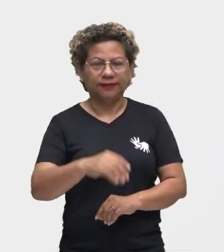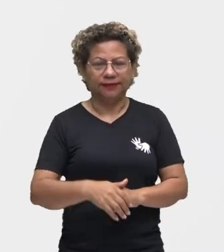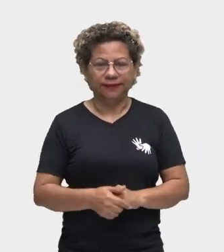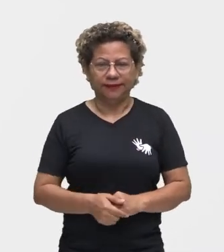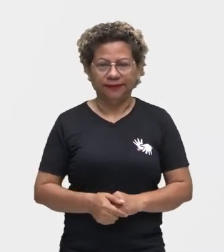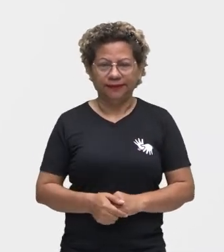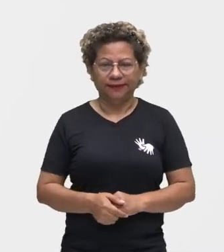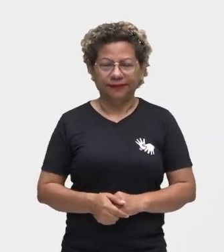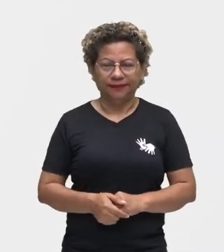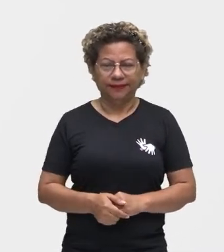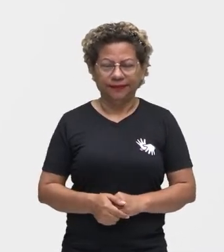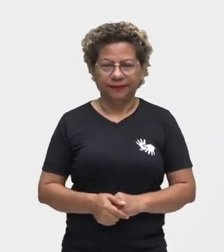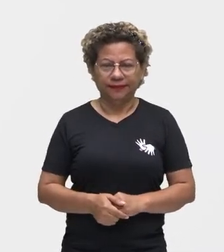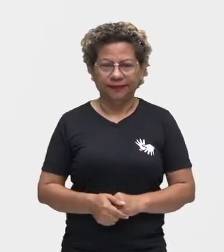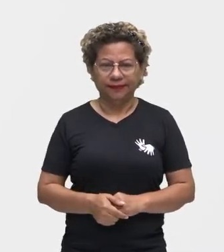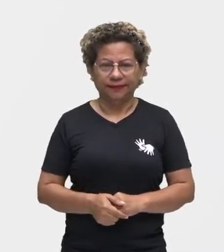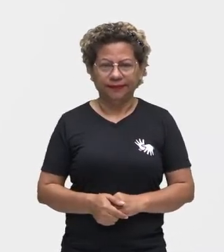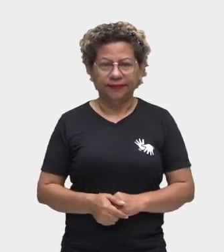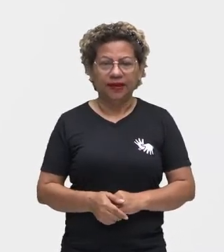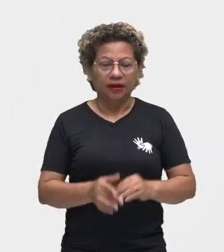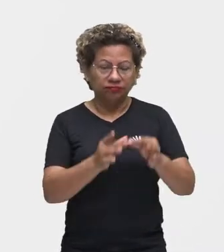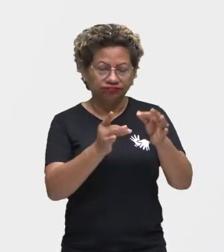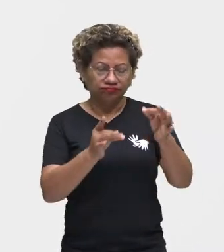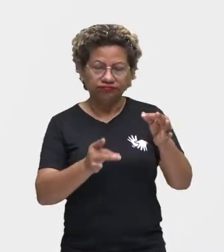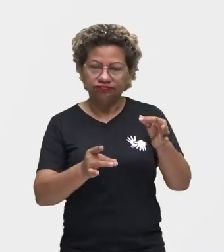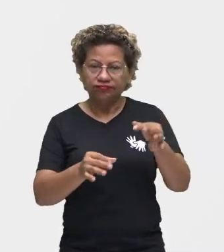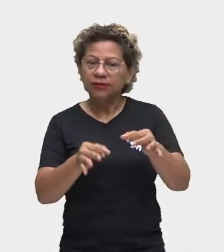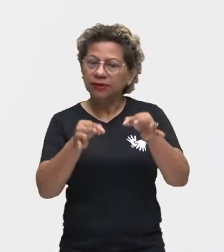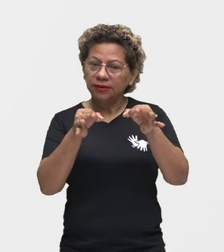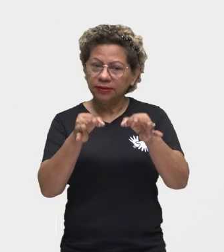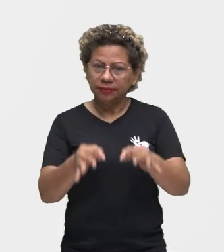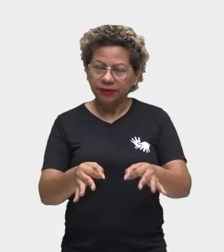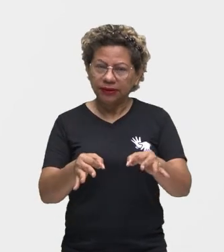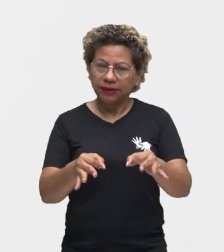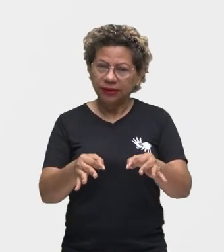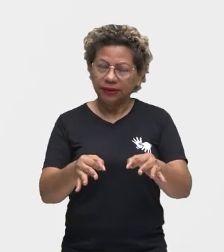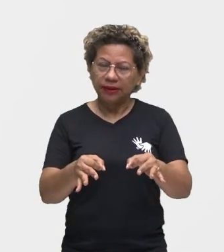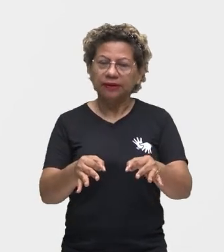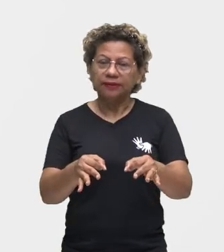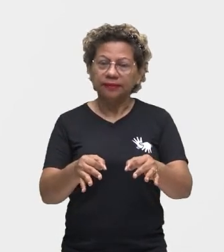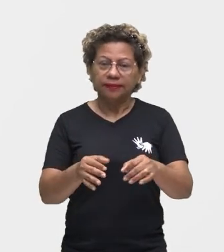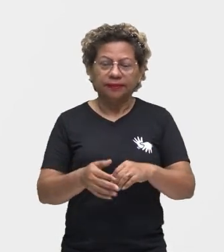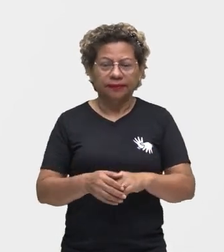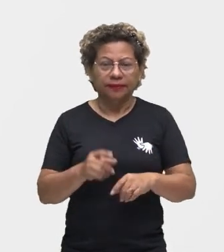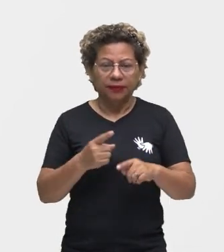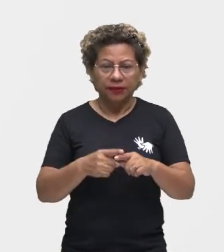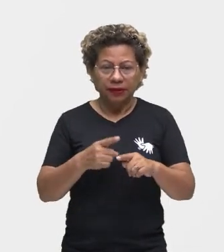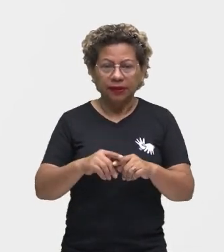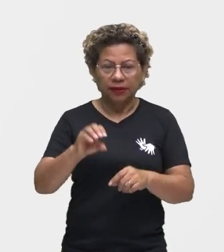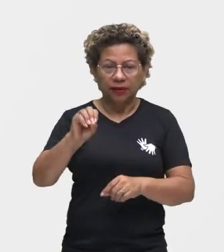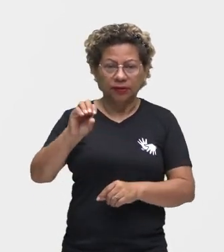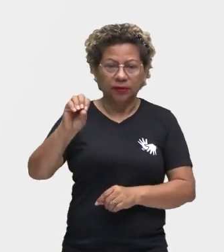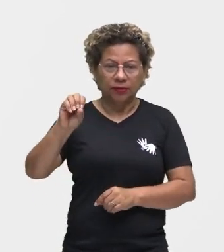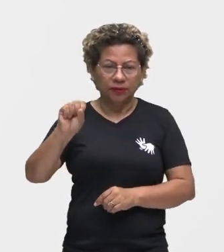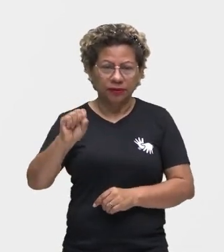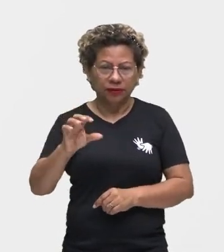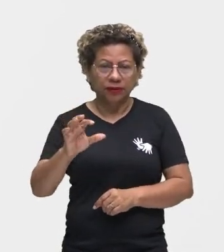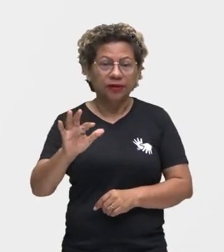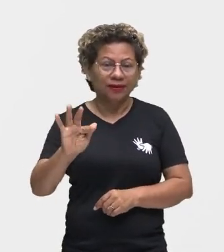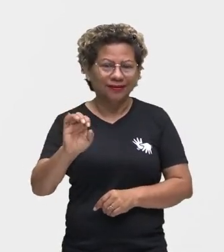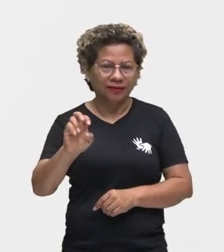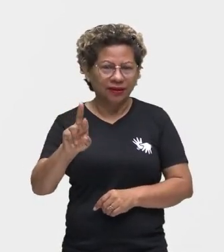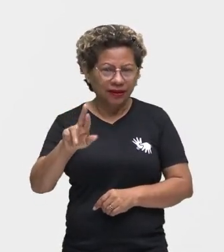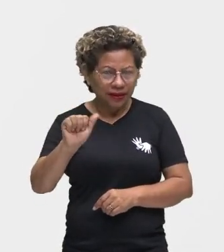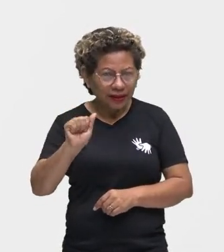tá, gente? A sentença que estava errada era a letra C. A oosfera é o gameta feminino